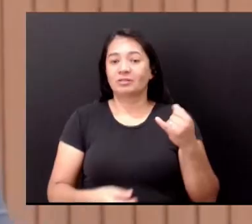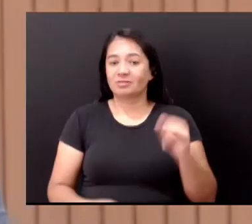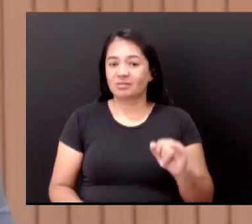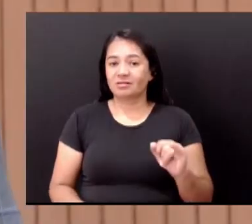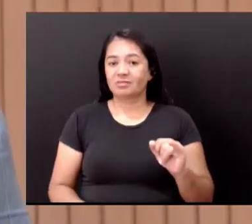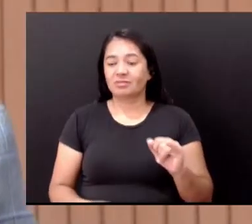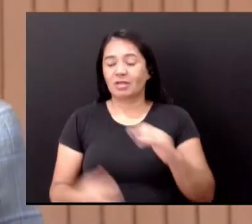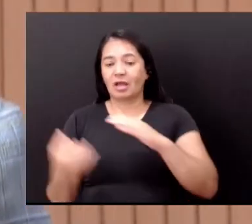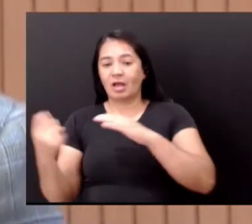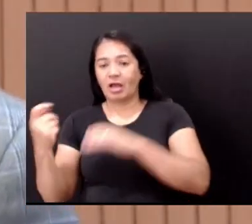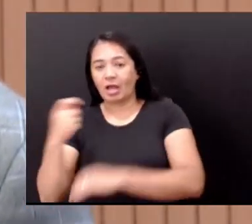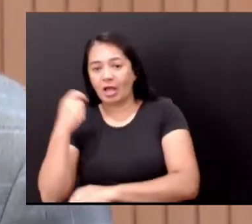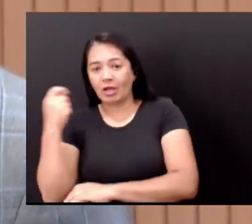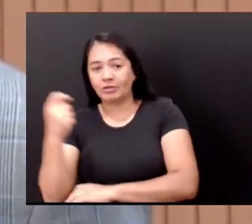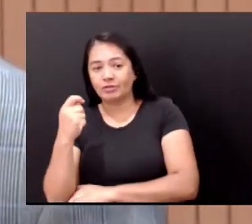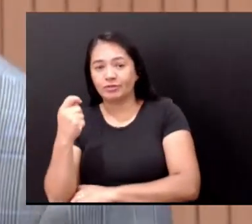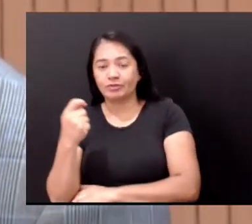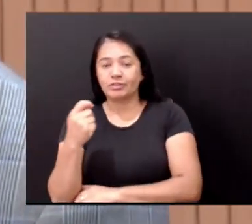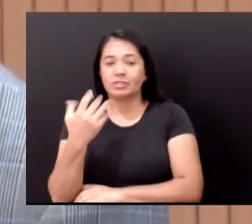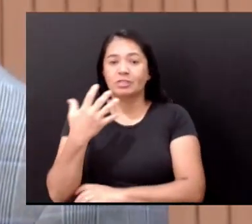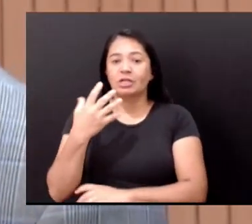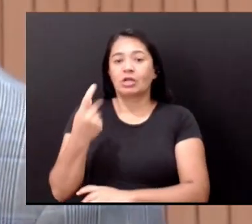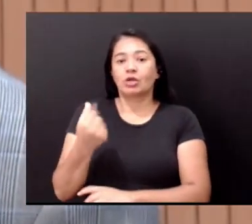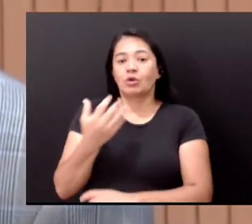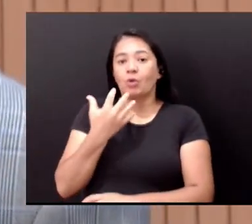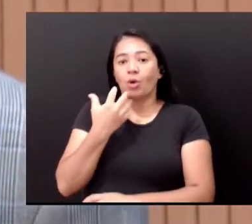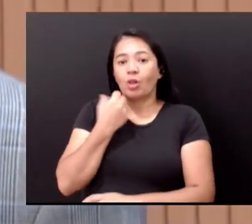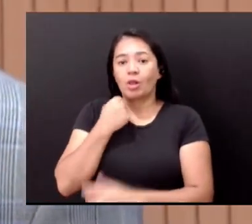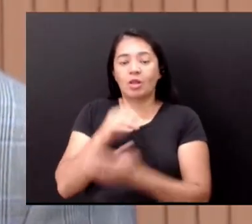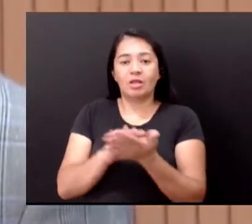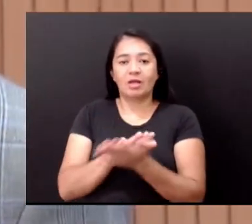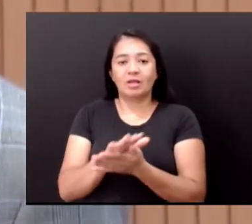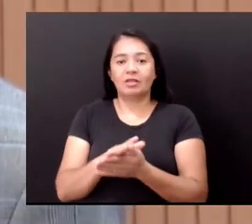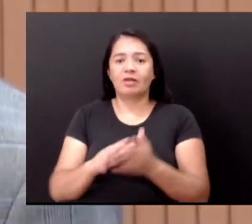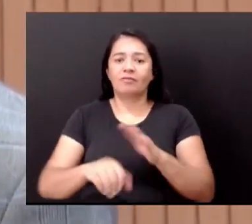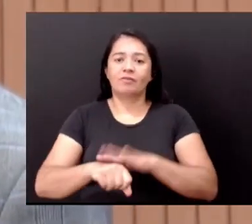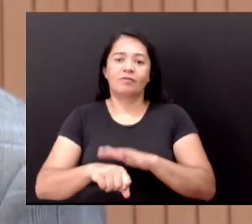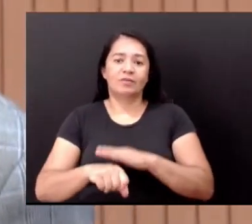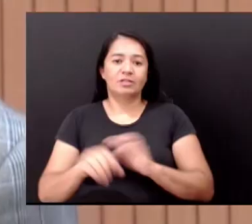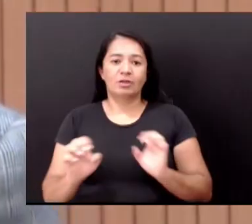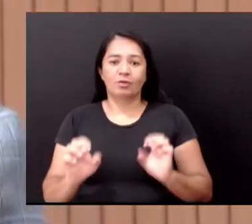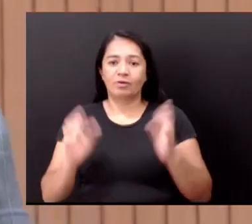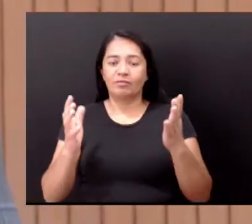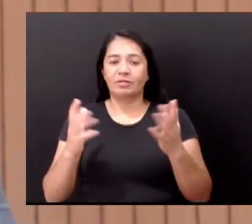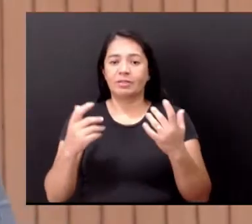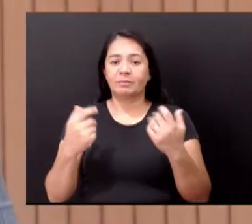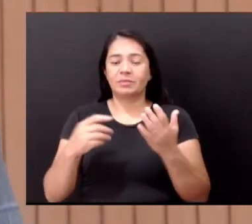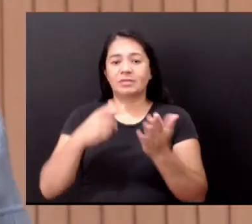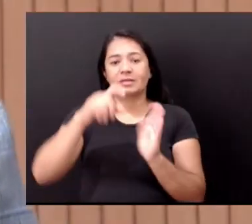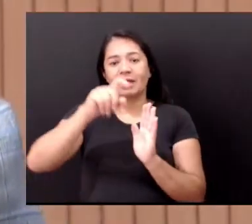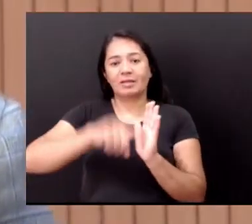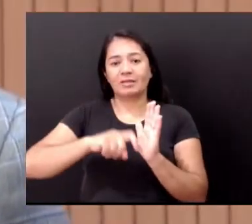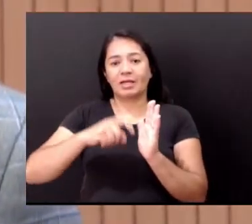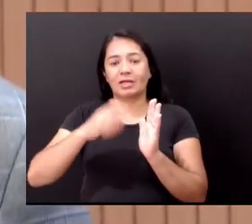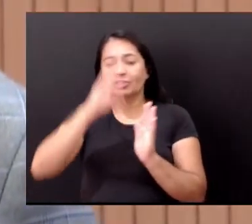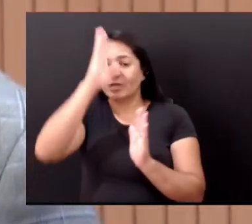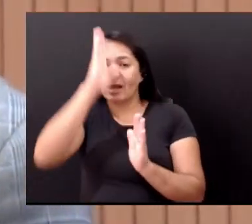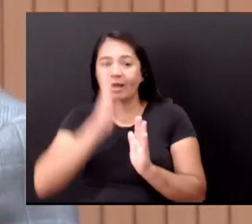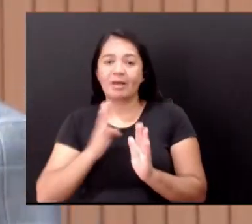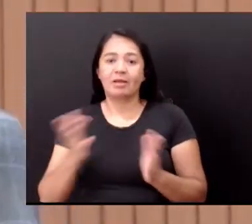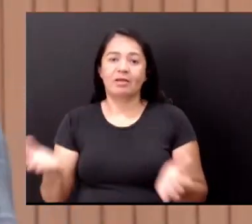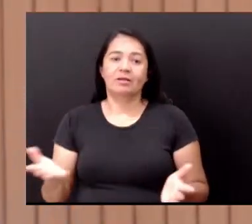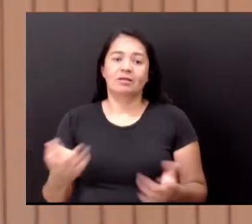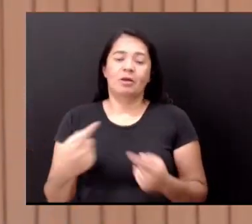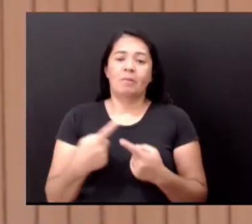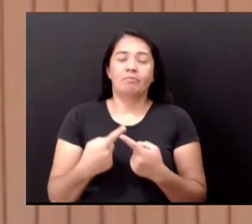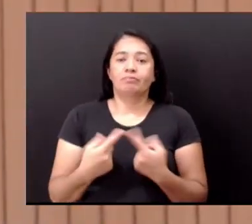que não têm fins lucrativos forem fazer um evento, que ele seja isento da taxa. Entendemos que não tem por que a